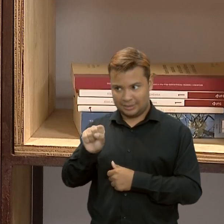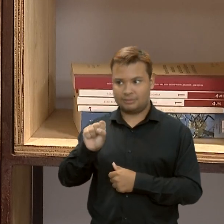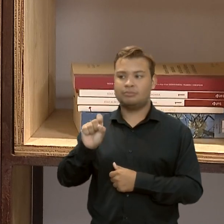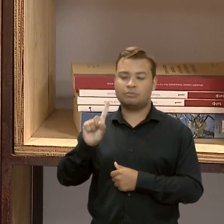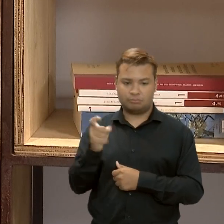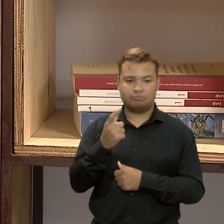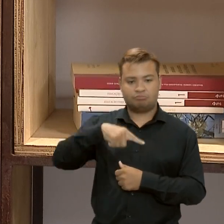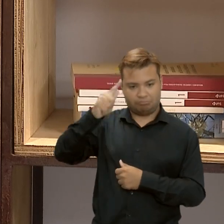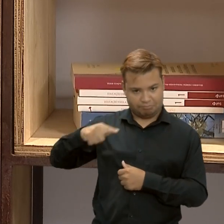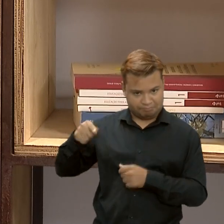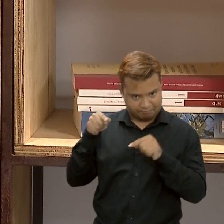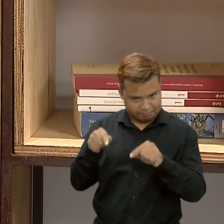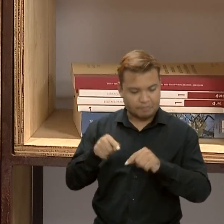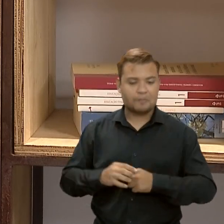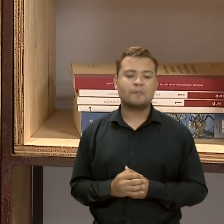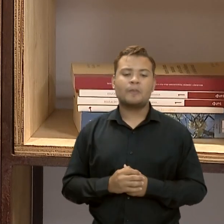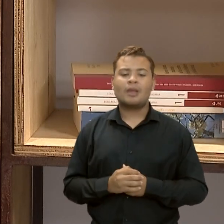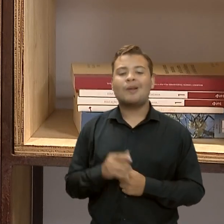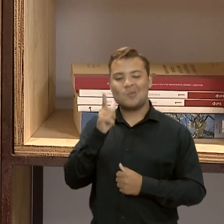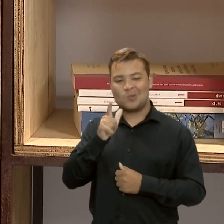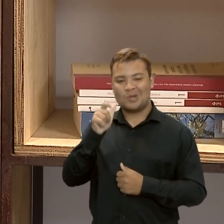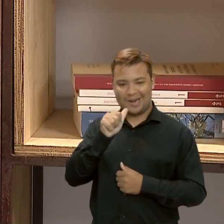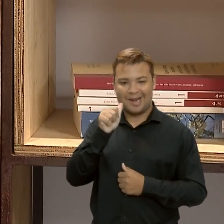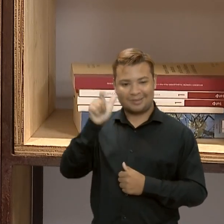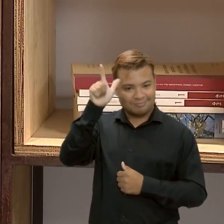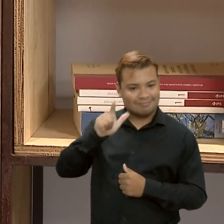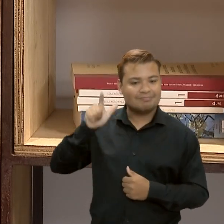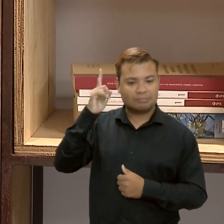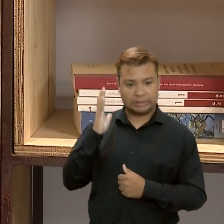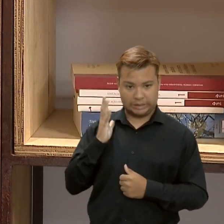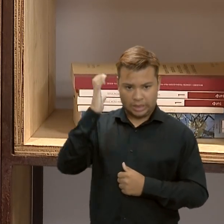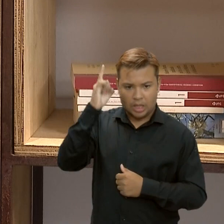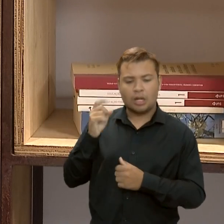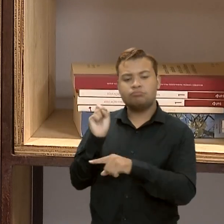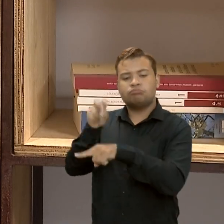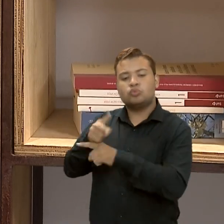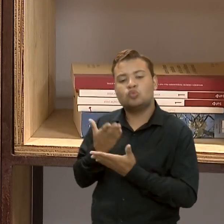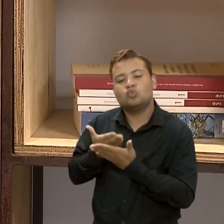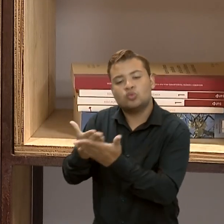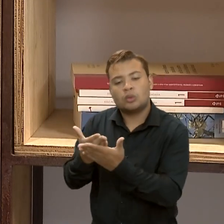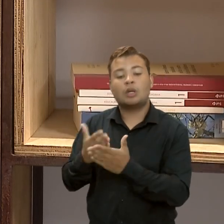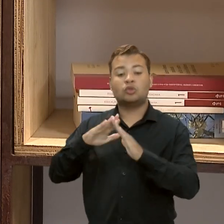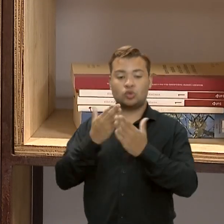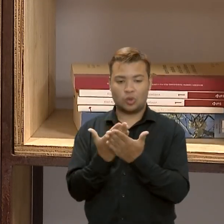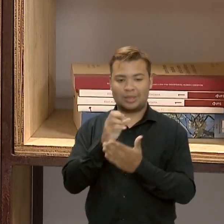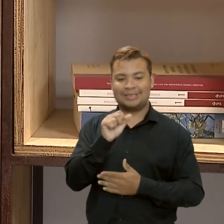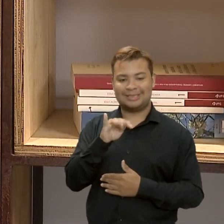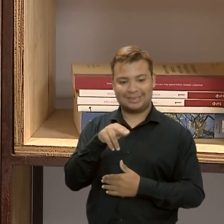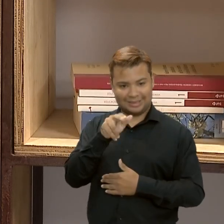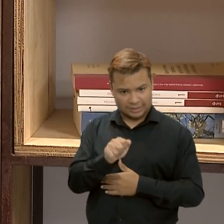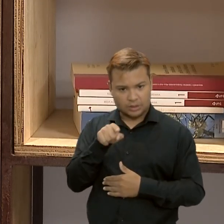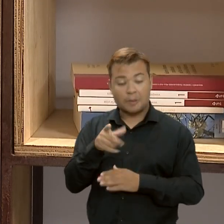Leodegária, ela, como já haviam falado, né, ela inicia seus estudos no Colégio Santana. Ela, que já foi muito